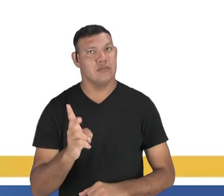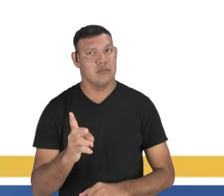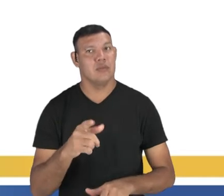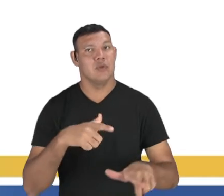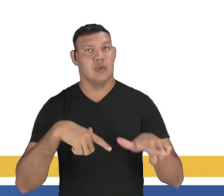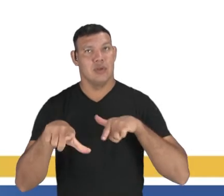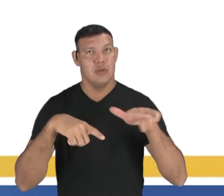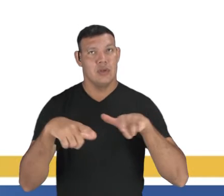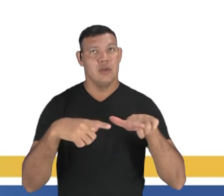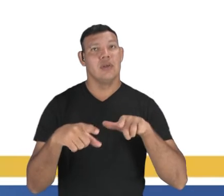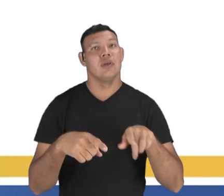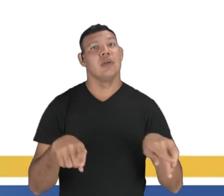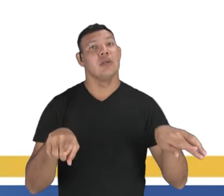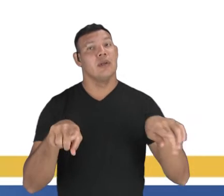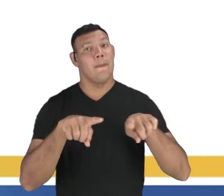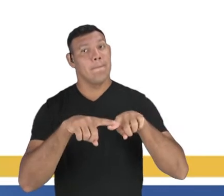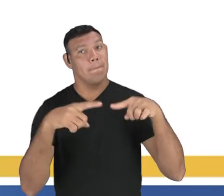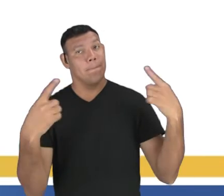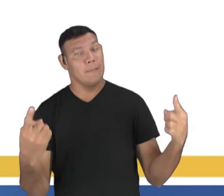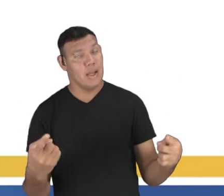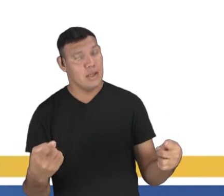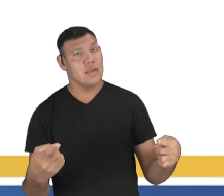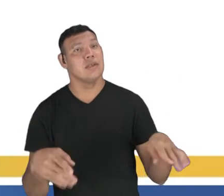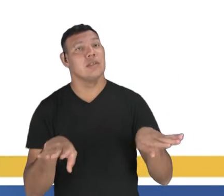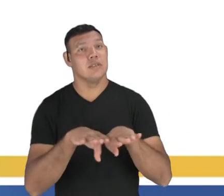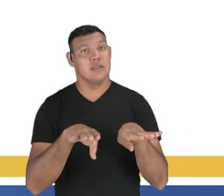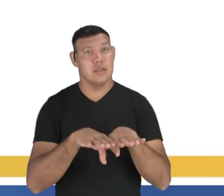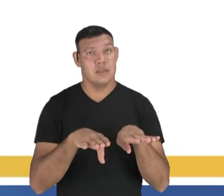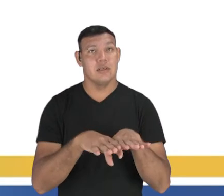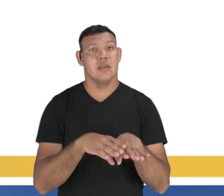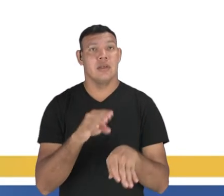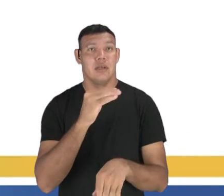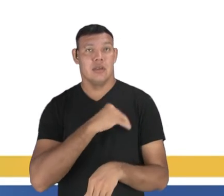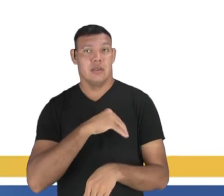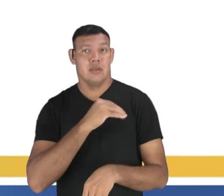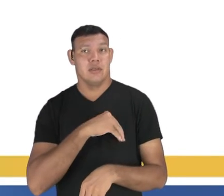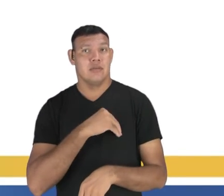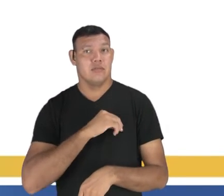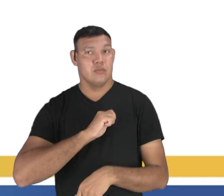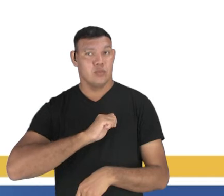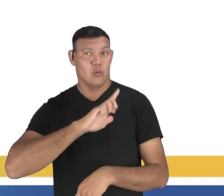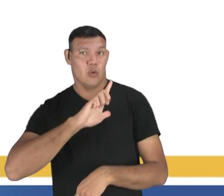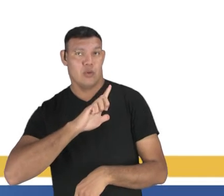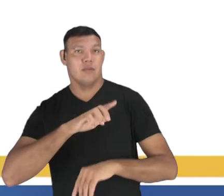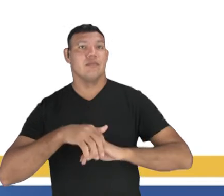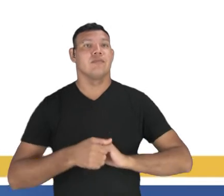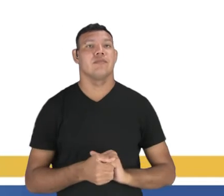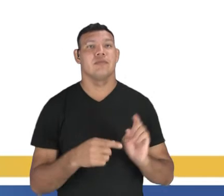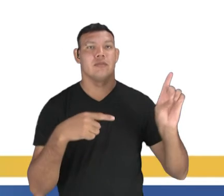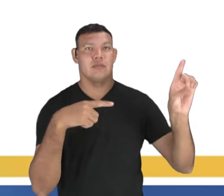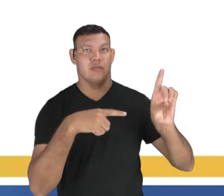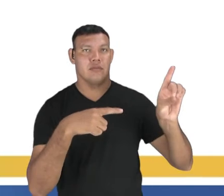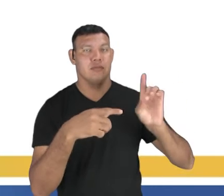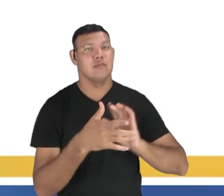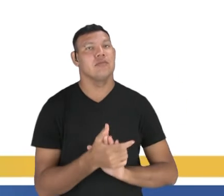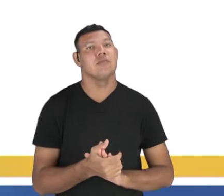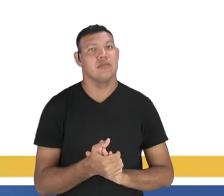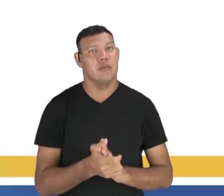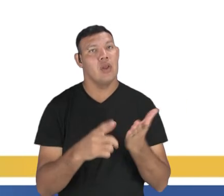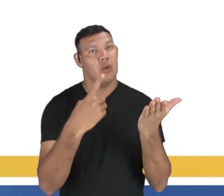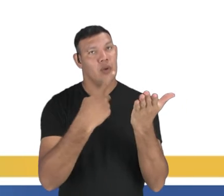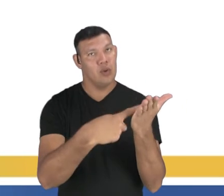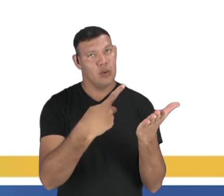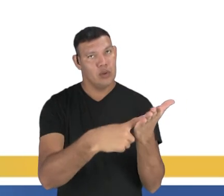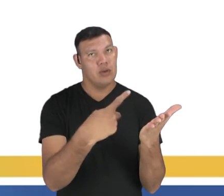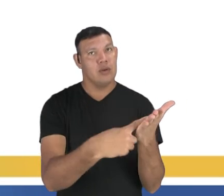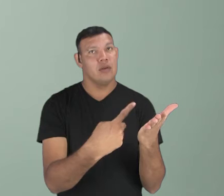aumento. E D. Conforme combinaram, os 3 homens partiram para o carnaval. Então,